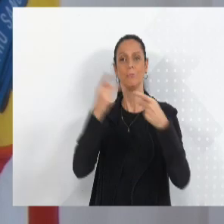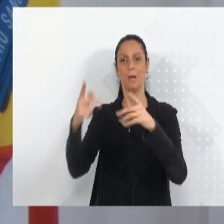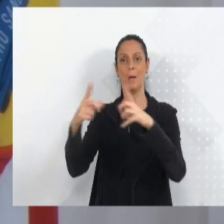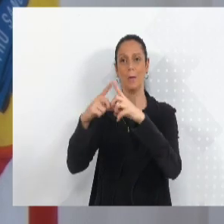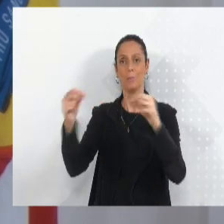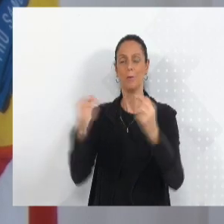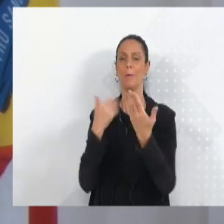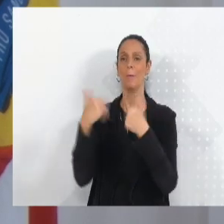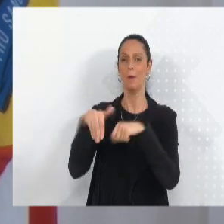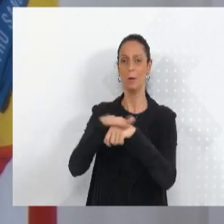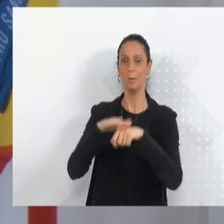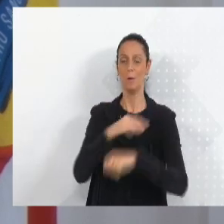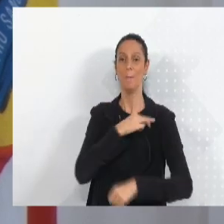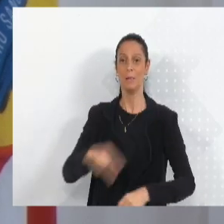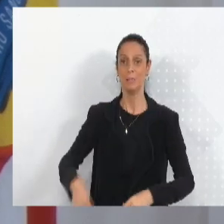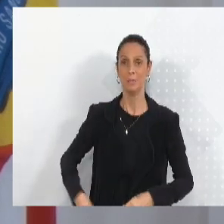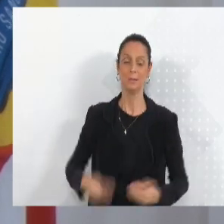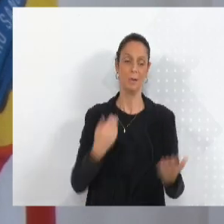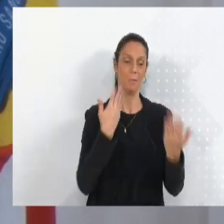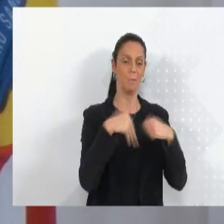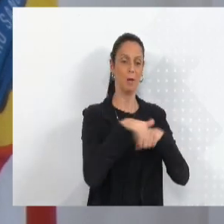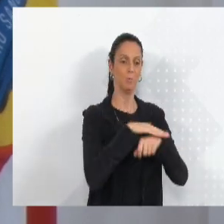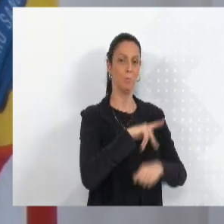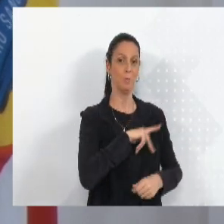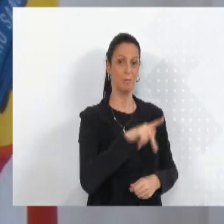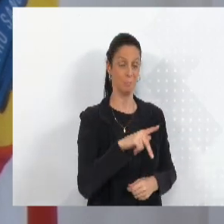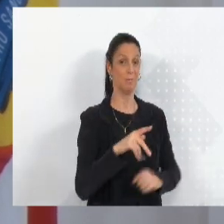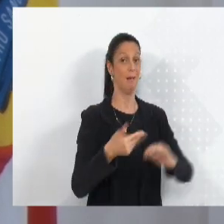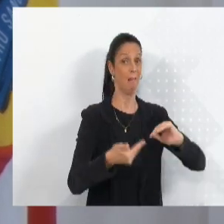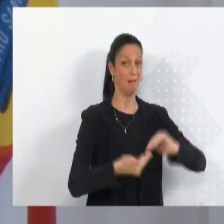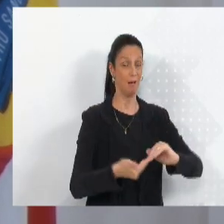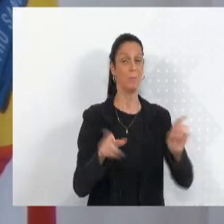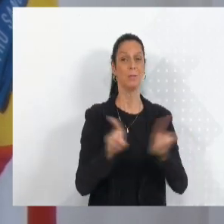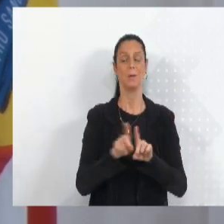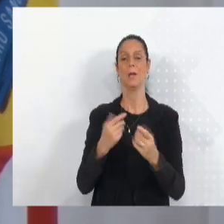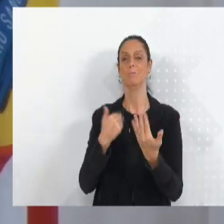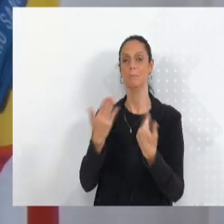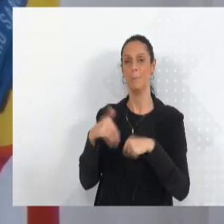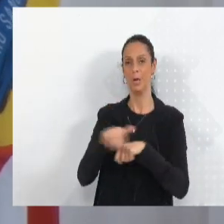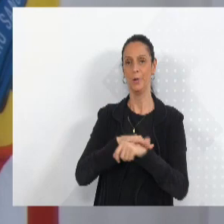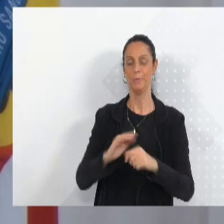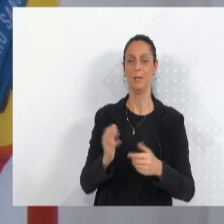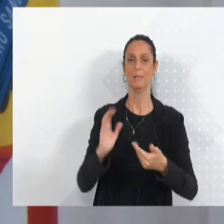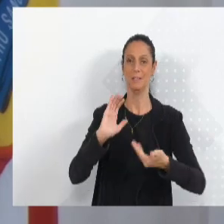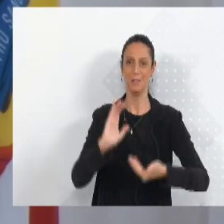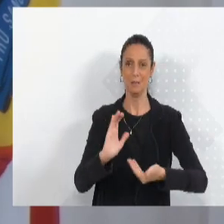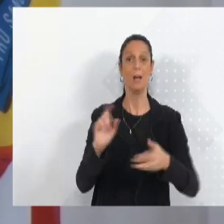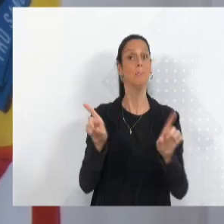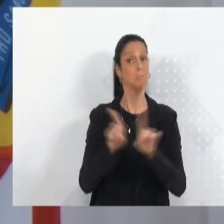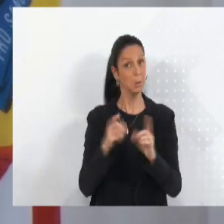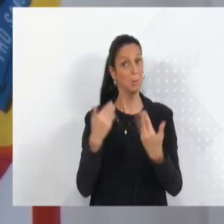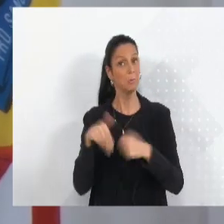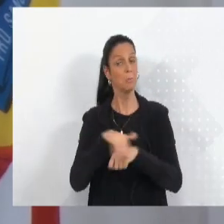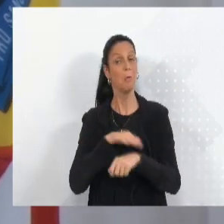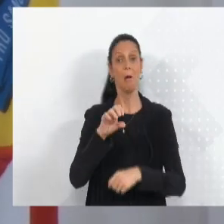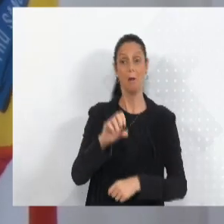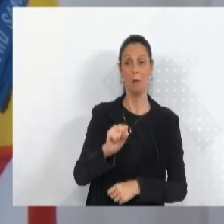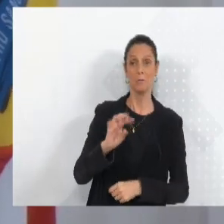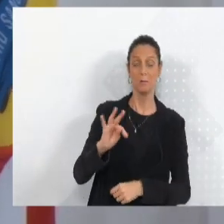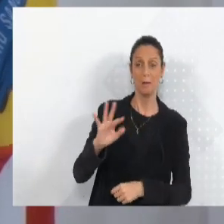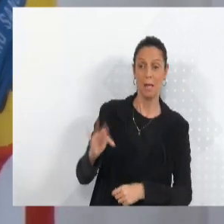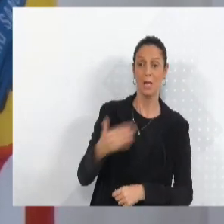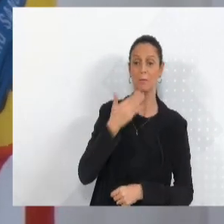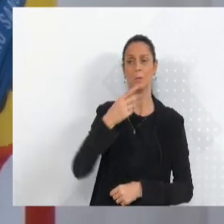com o ministro, falando com o presidente da Câmara, falando com o presidente do Senado e com todos, até inclusive o STF, pedindo